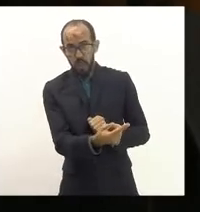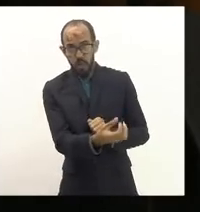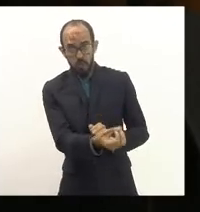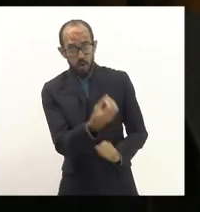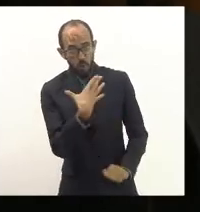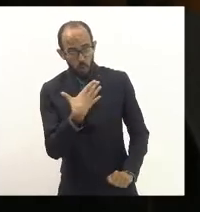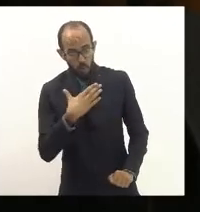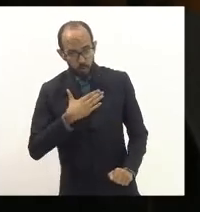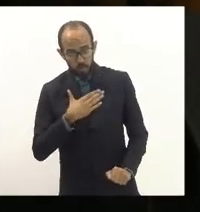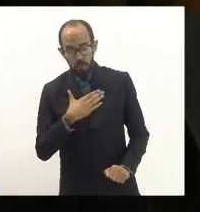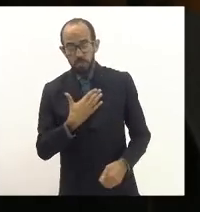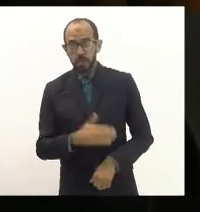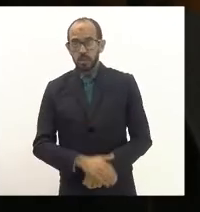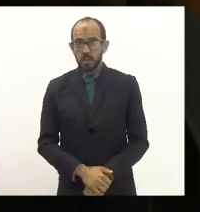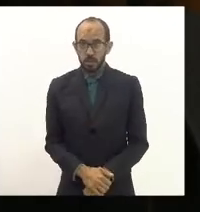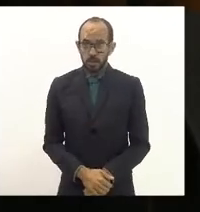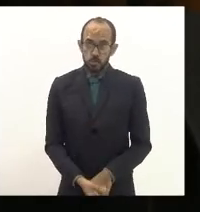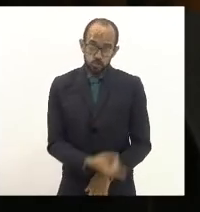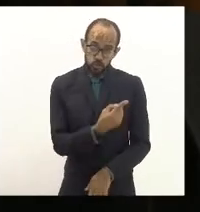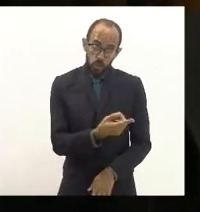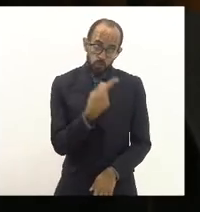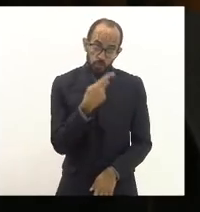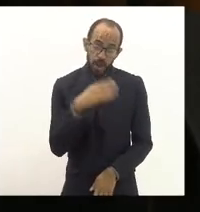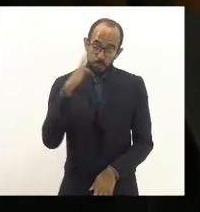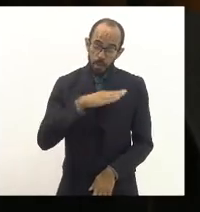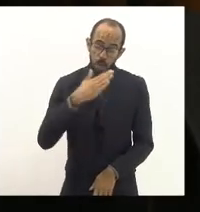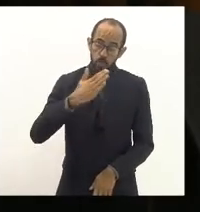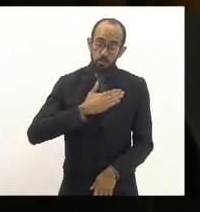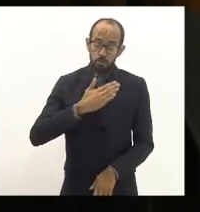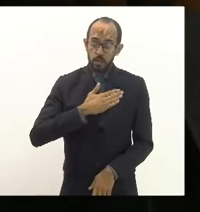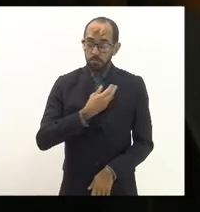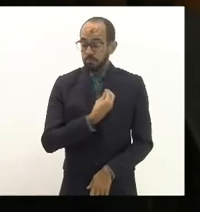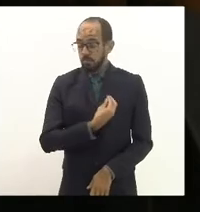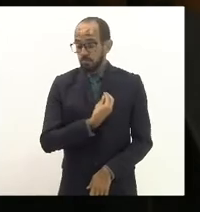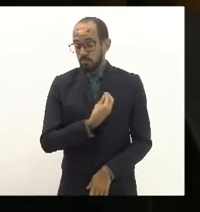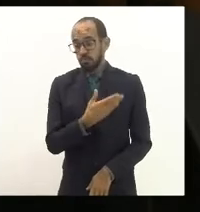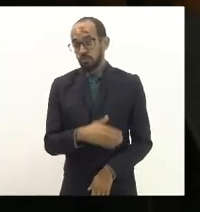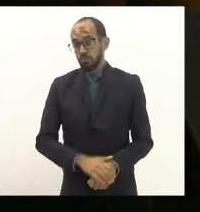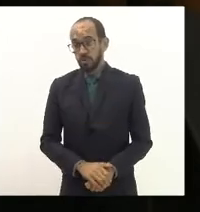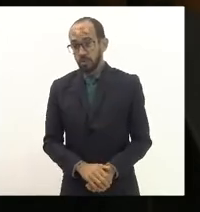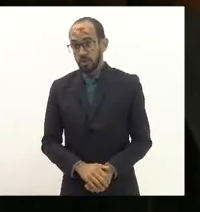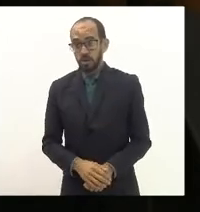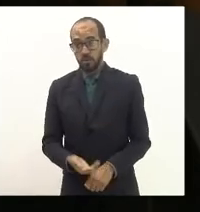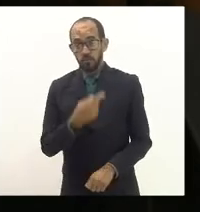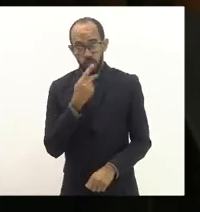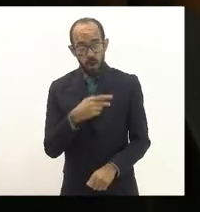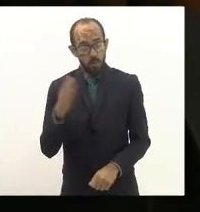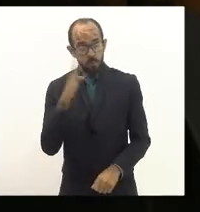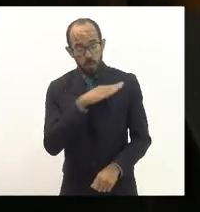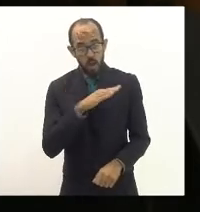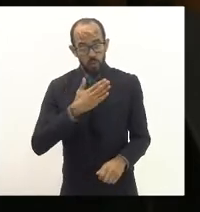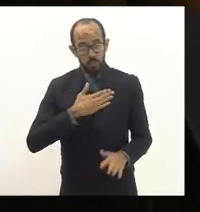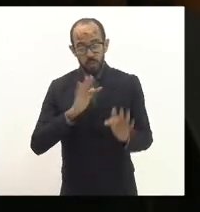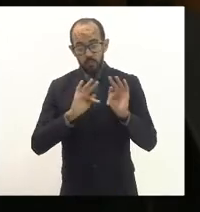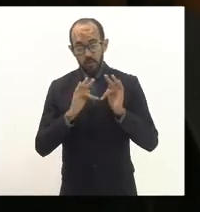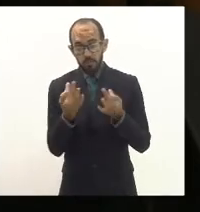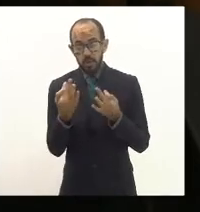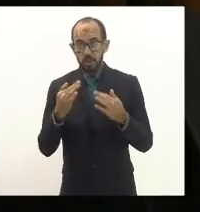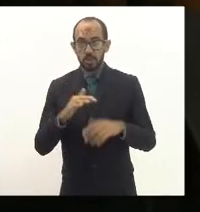questão de contar que o senhor fala mal de mim, que o senhor fala mal dos meus